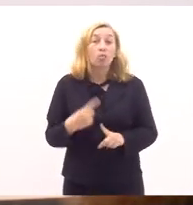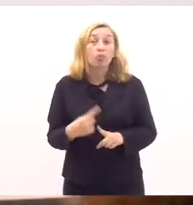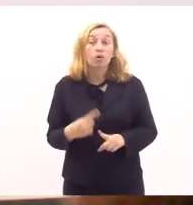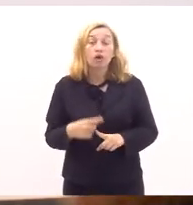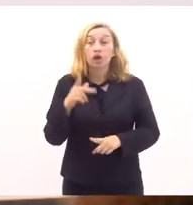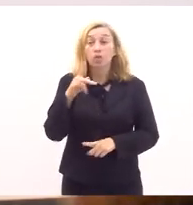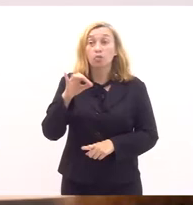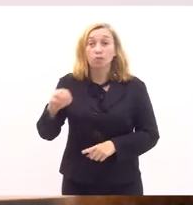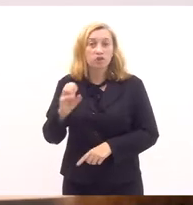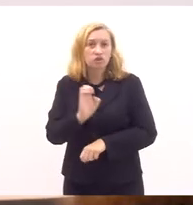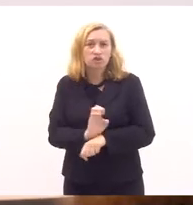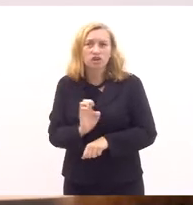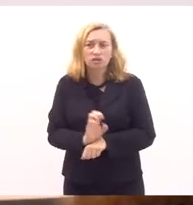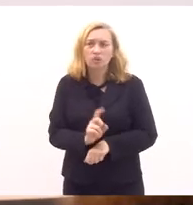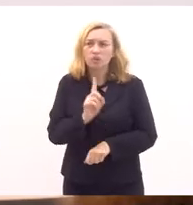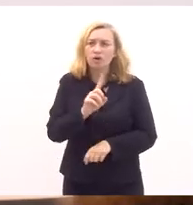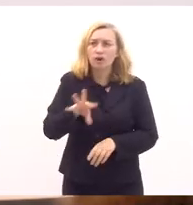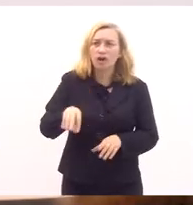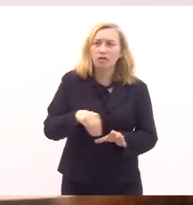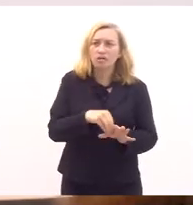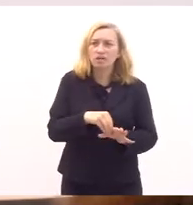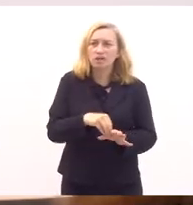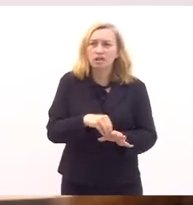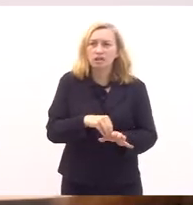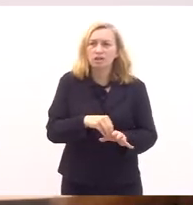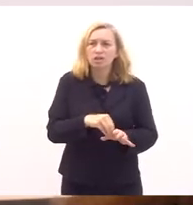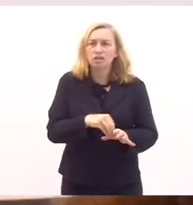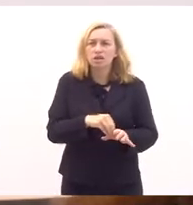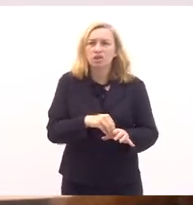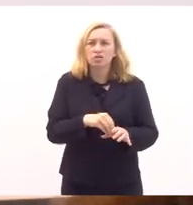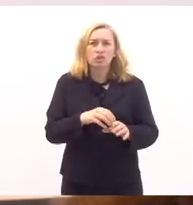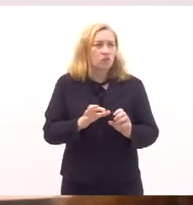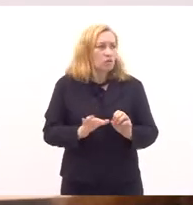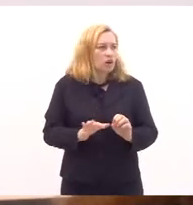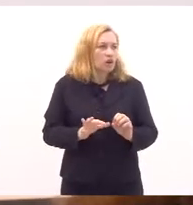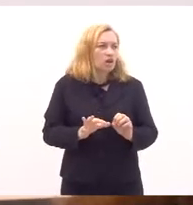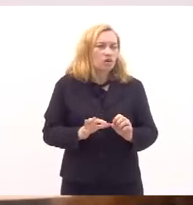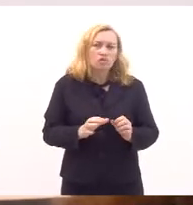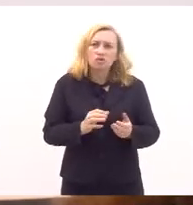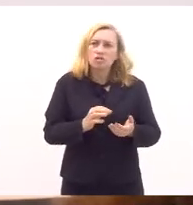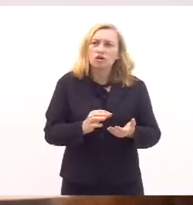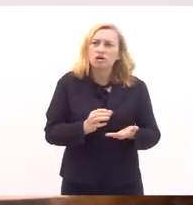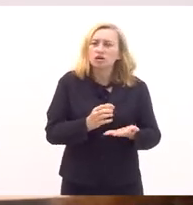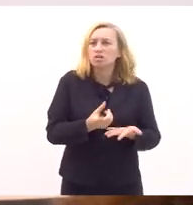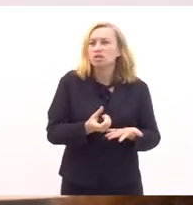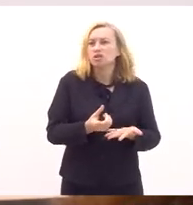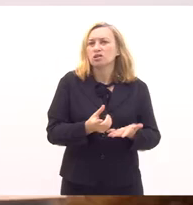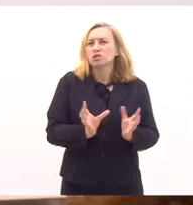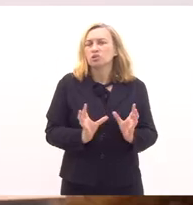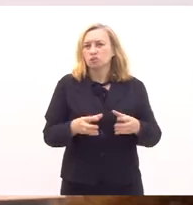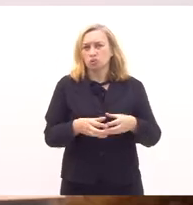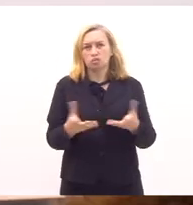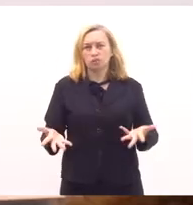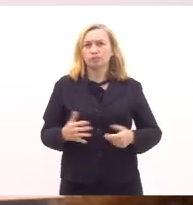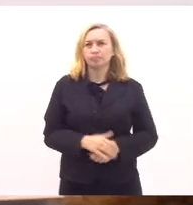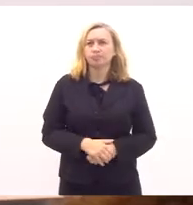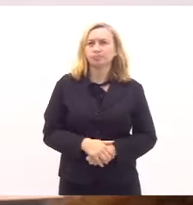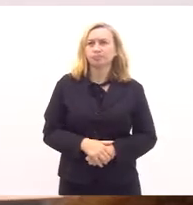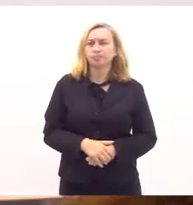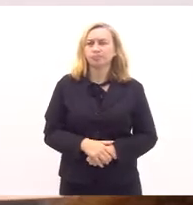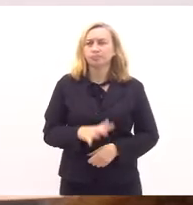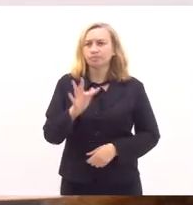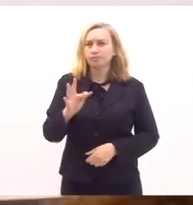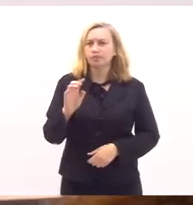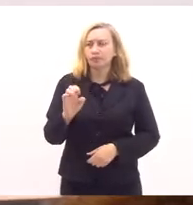piso estadual ele não é aplicado quando você tem piso fixado em convenção ou em acordo coletivo. Quando a